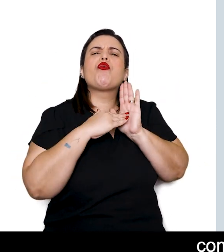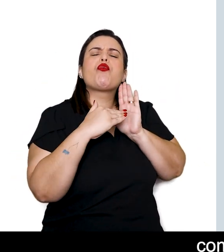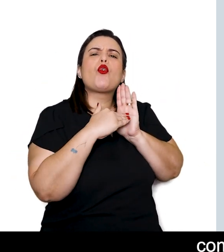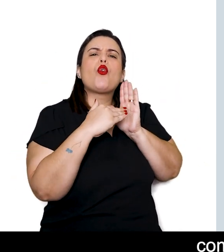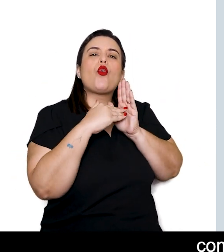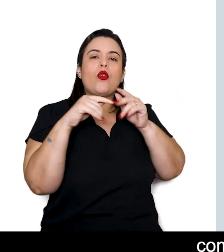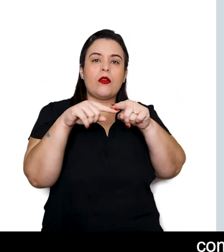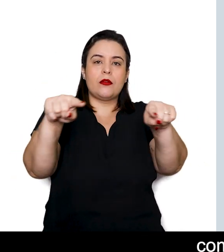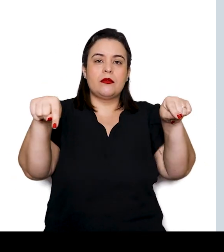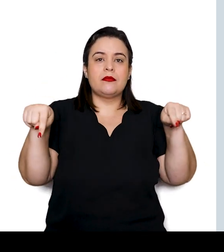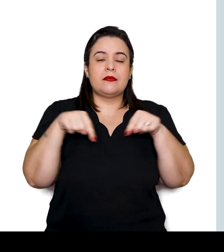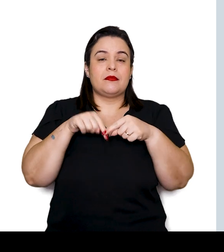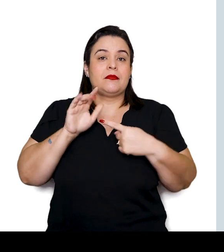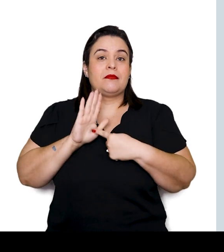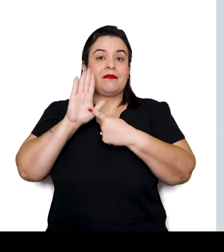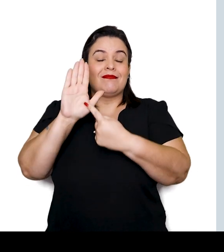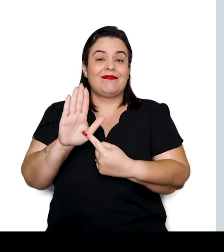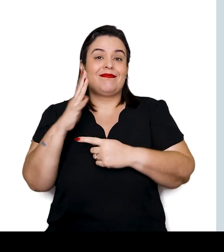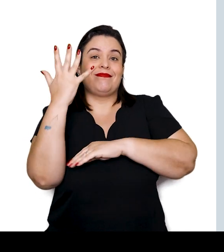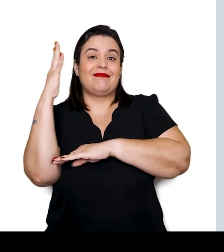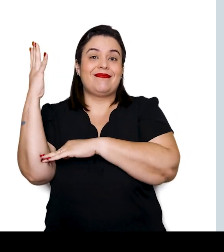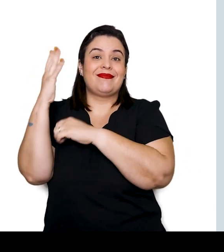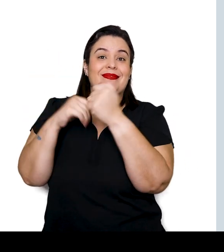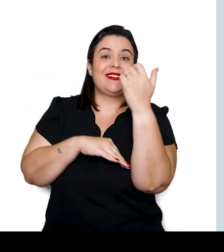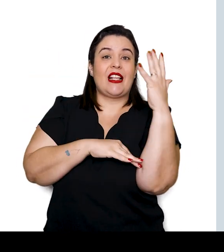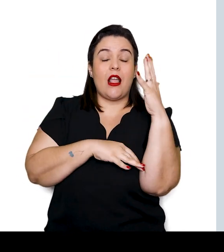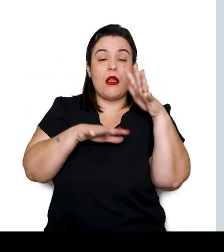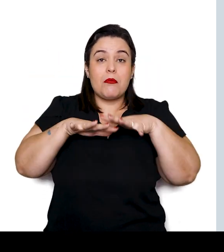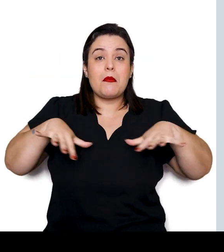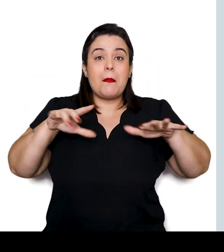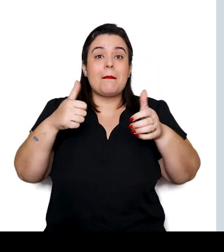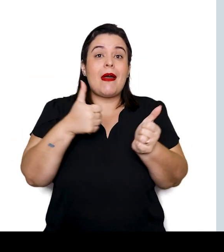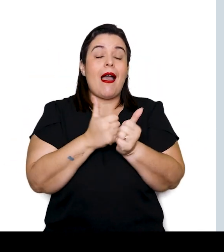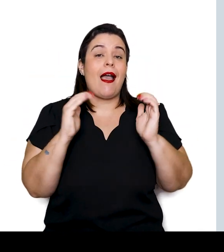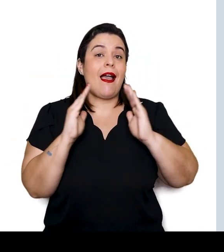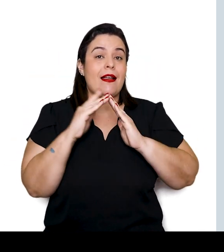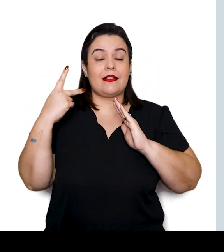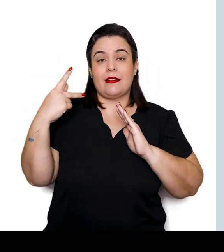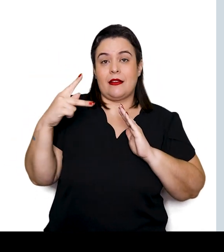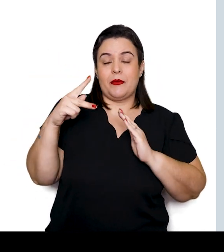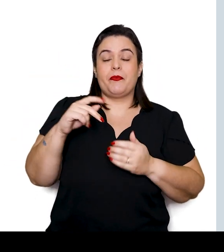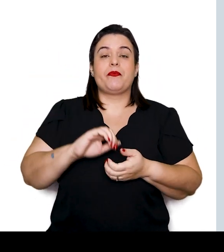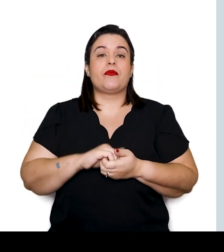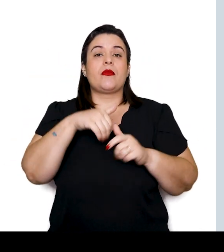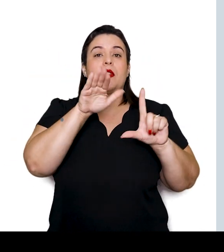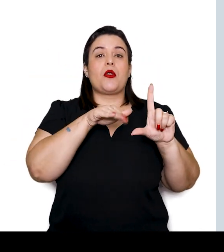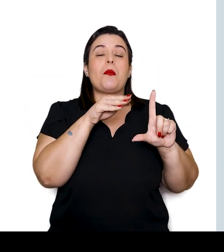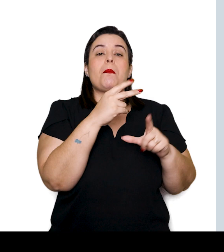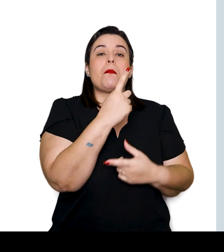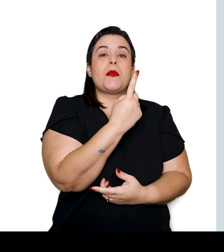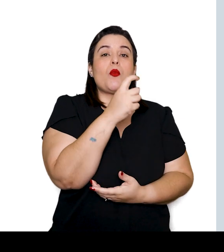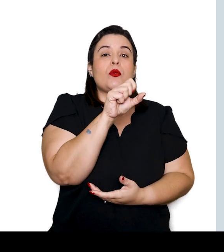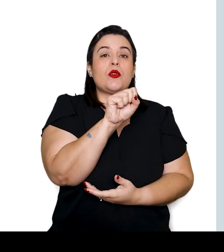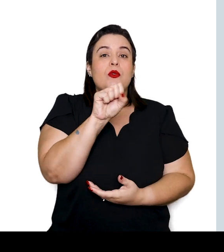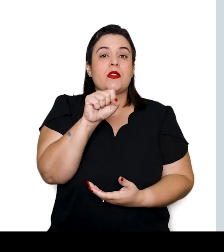no fundo da galeria. Retrata as paisagens das imediações da casa do pintor. Datada